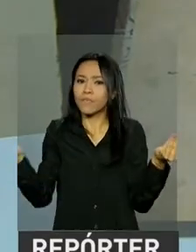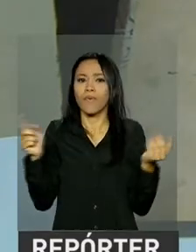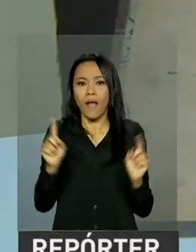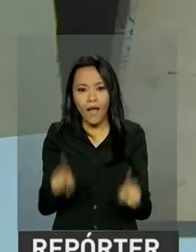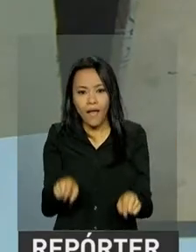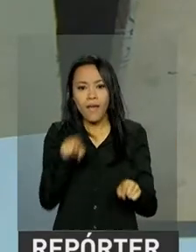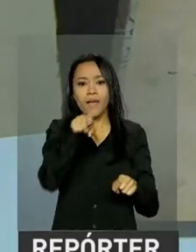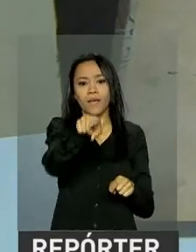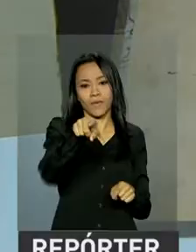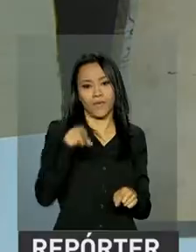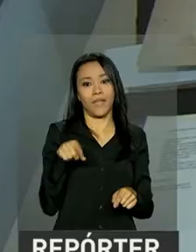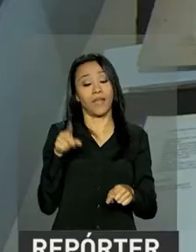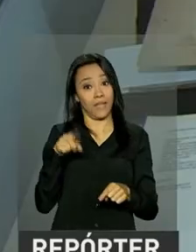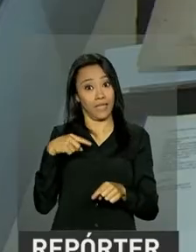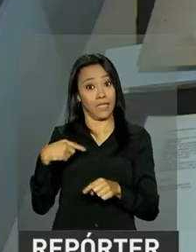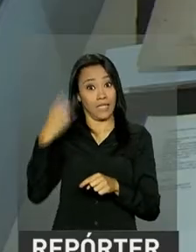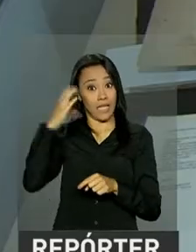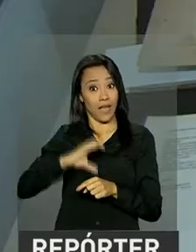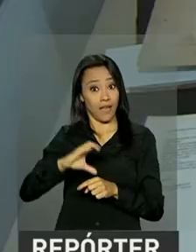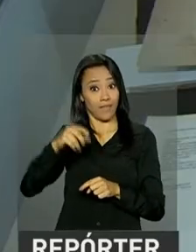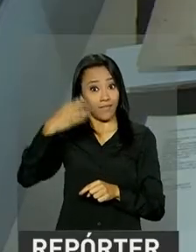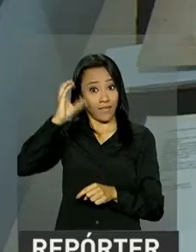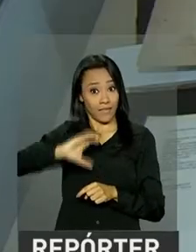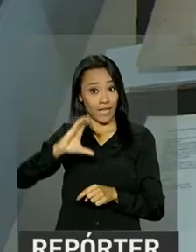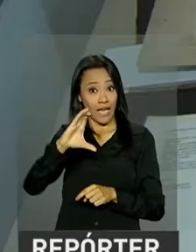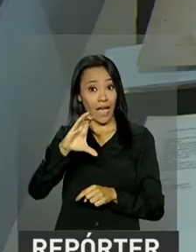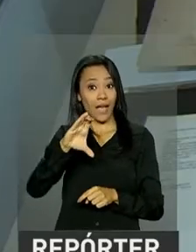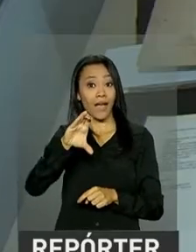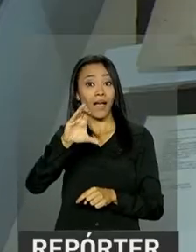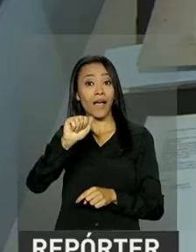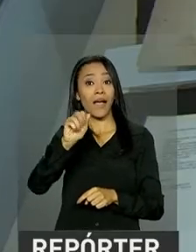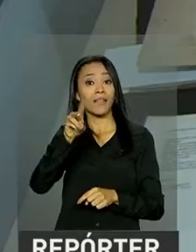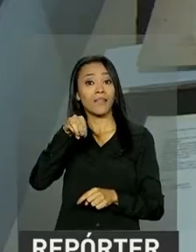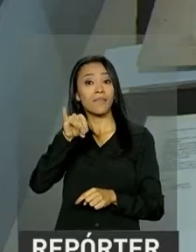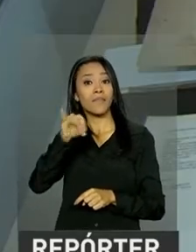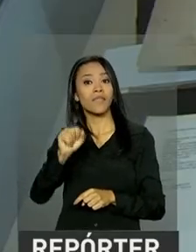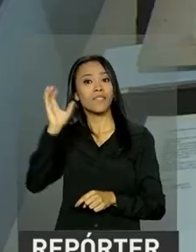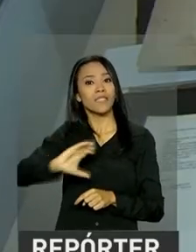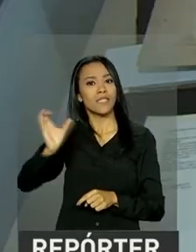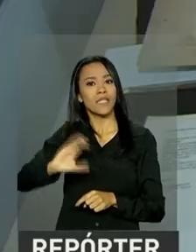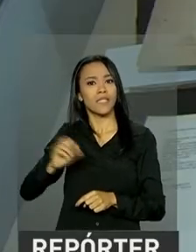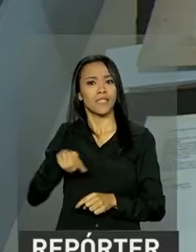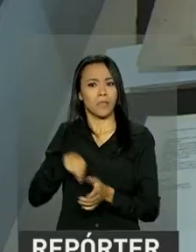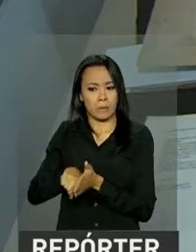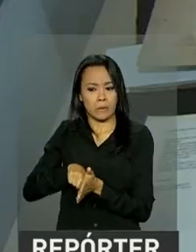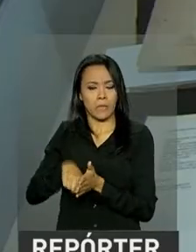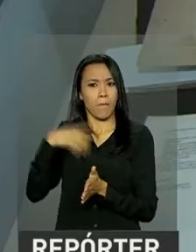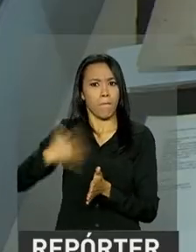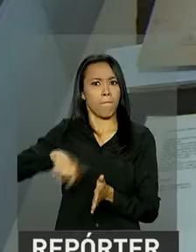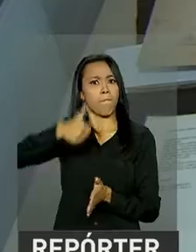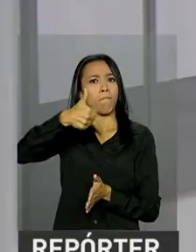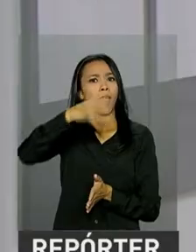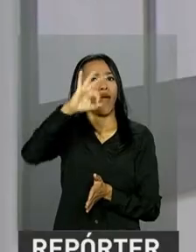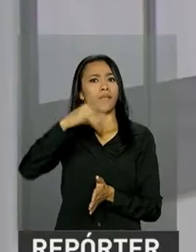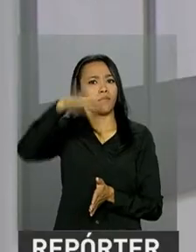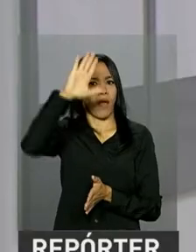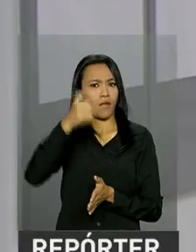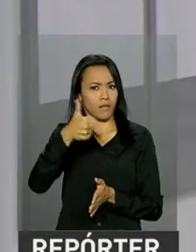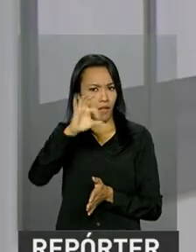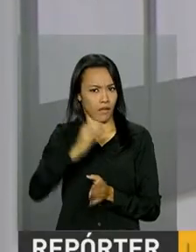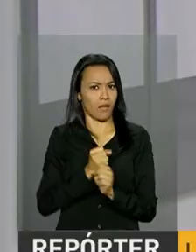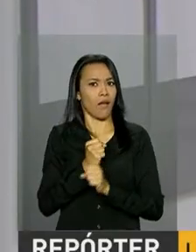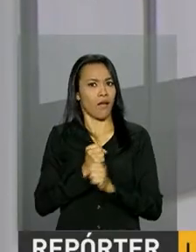saíram diretamente da Academia Brasileira de Ciências, fruto de um trabalho que durou mais de 10 anos. Começa